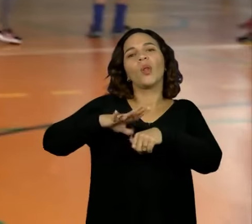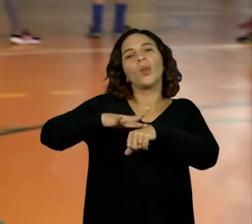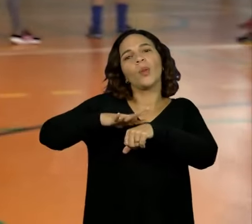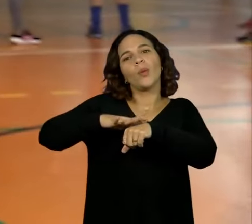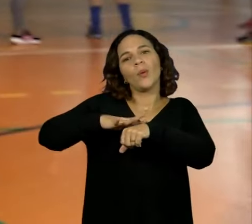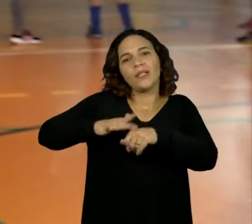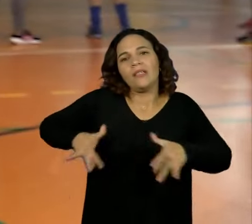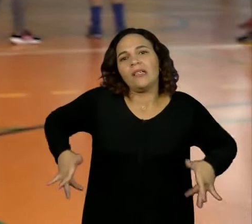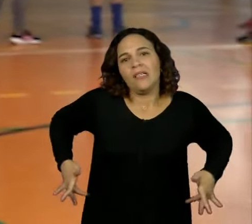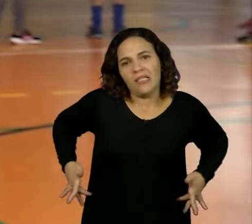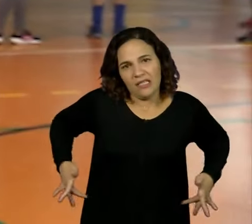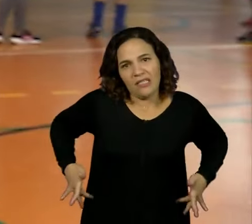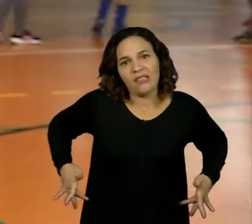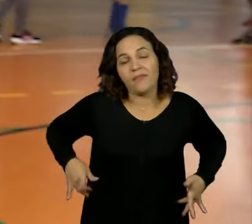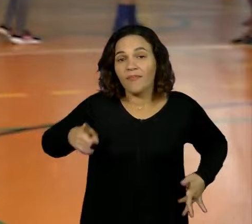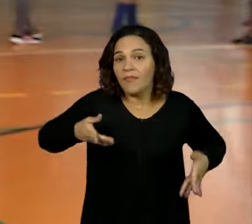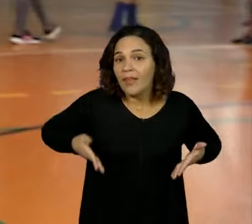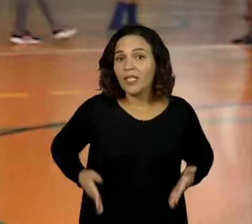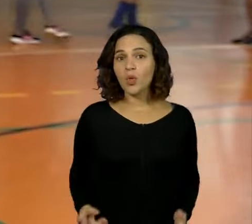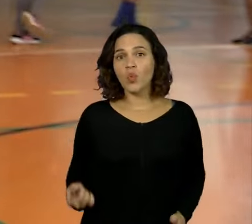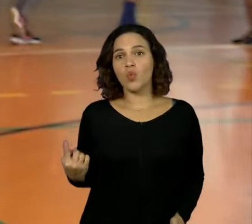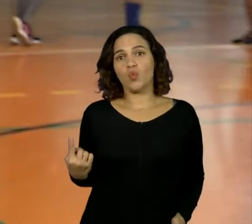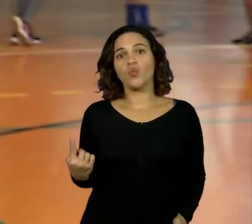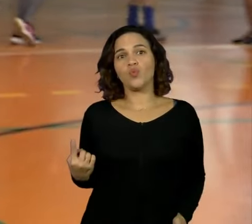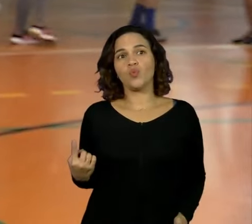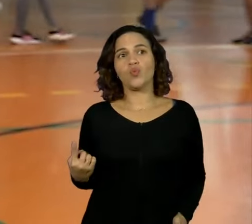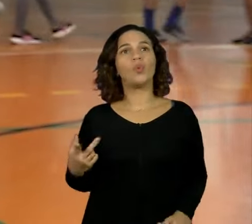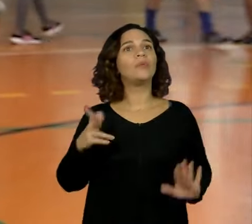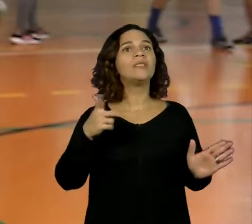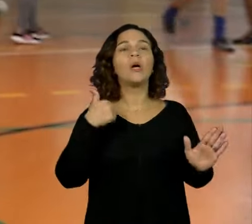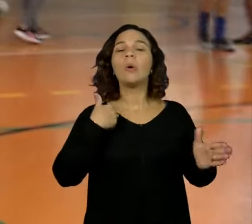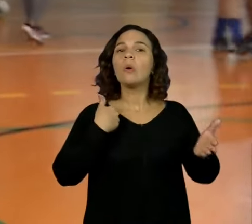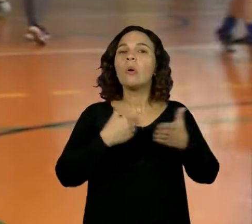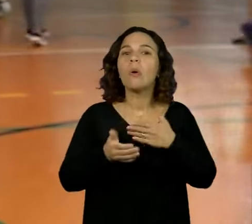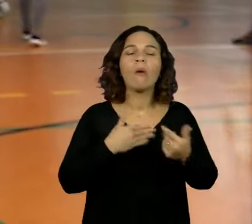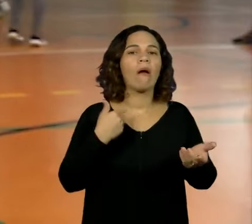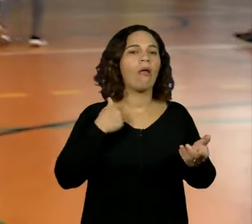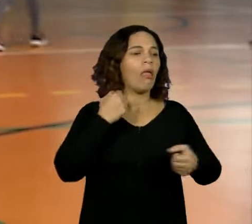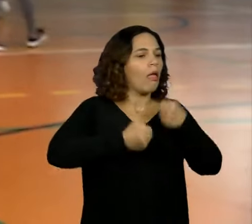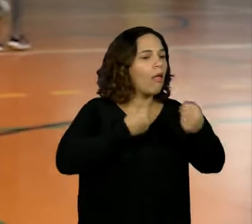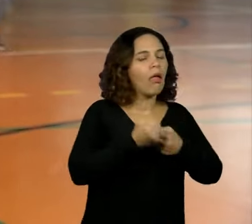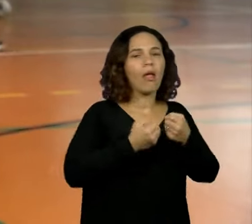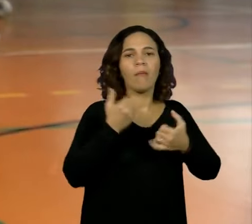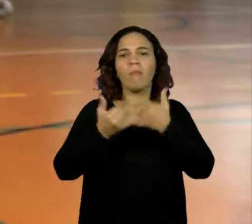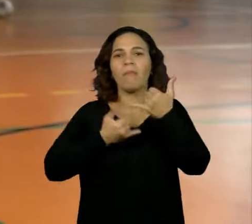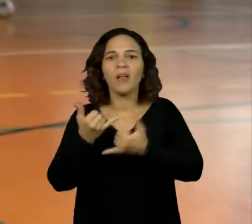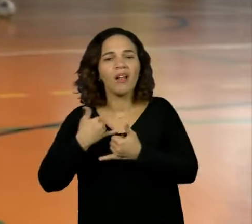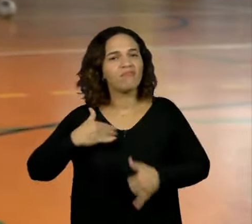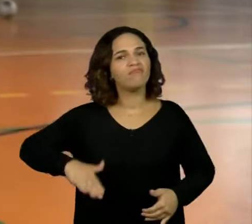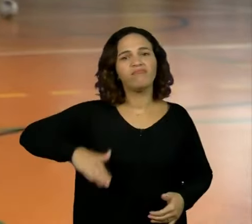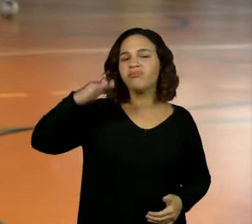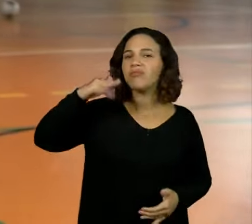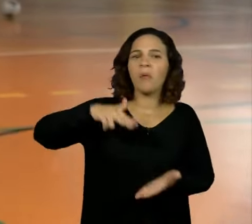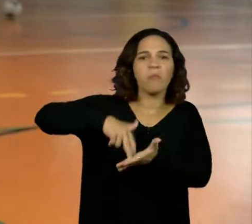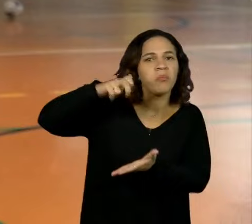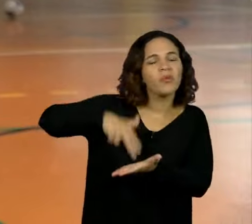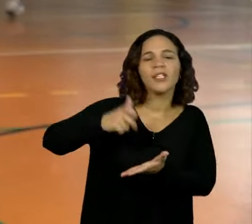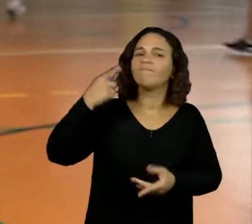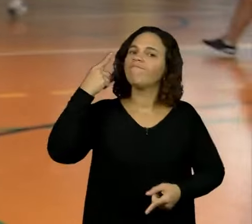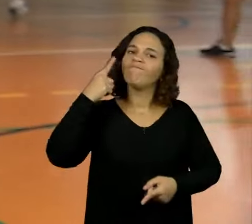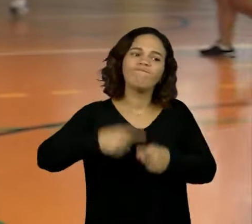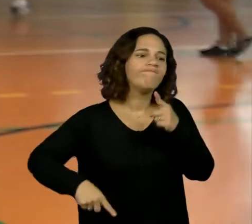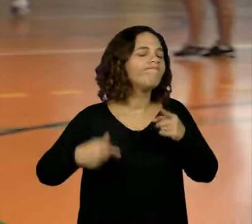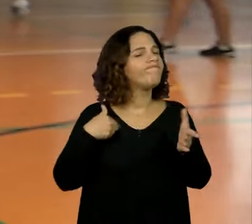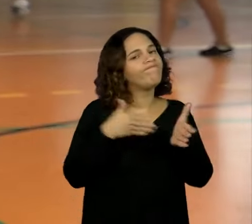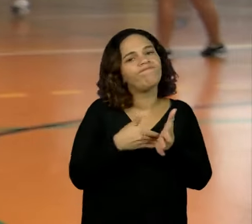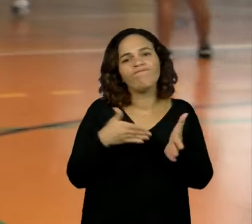nasci com um rim só funcionando, então eu não podia fazer nenhuma atividade física, não podia correr, não podia brincar, não deixava ficar pulando, né? Então eu